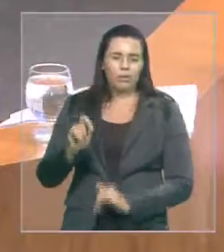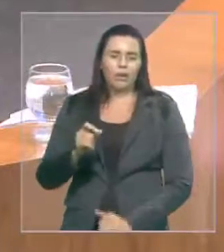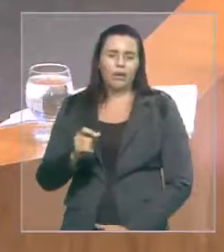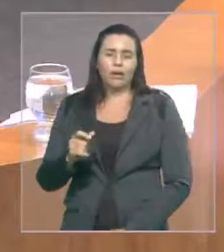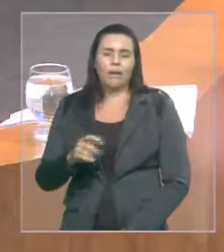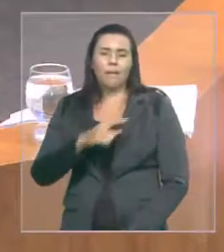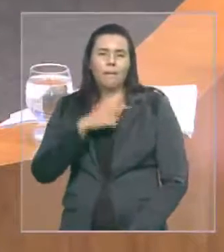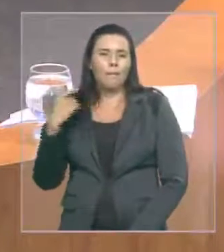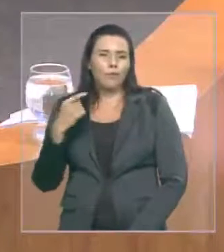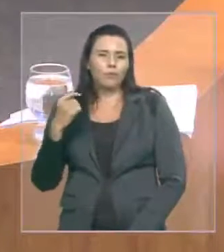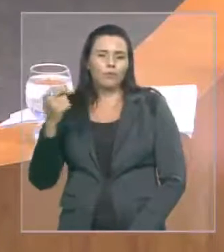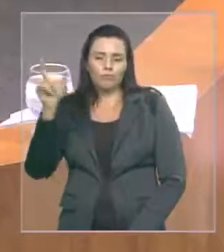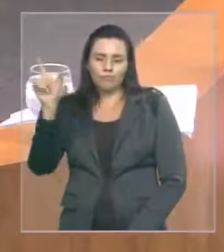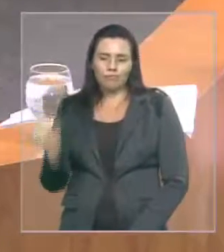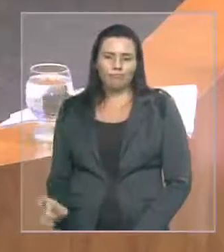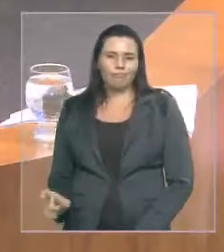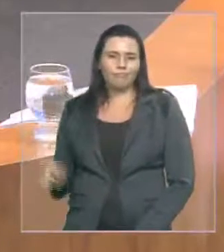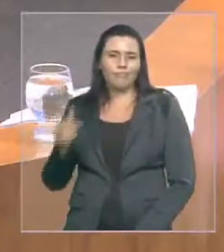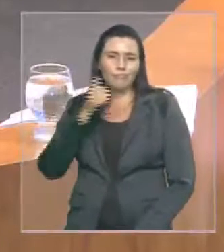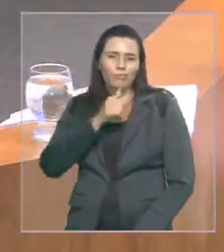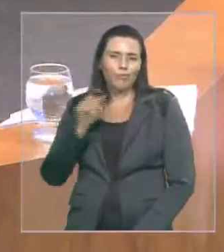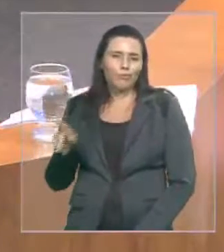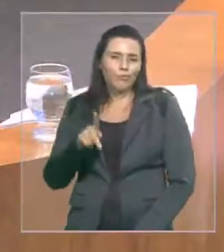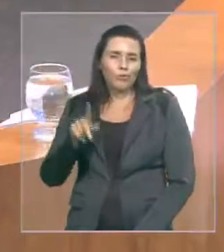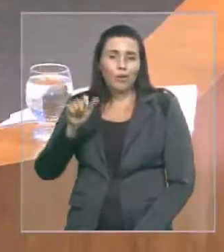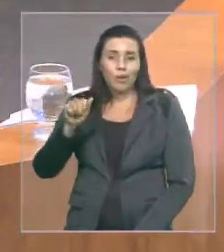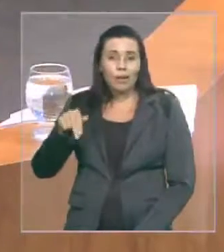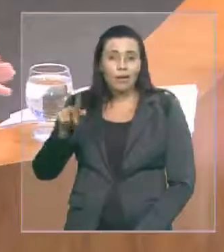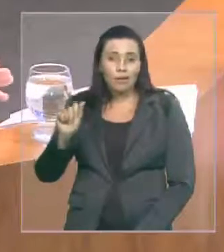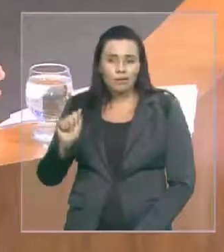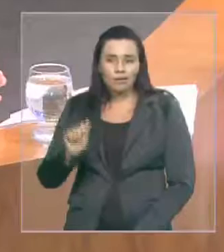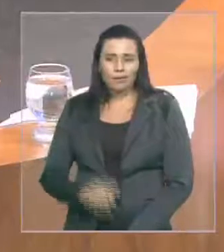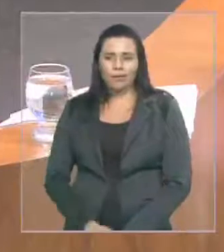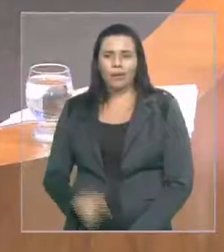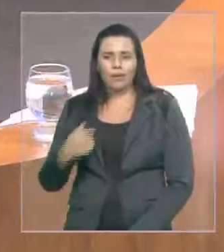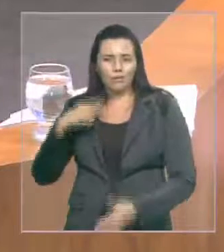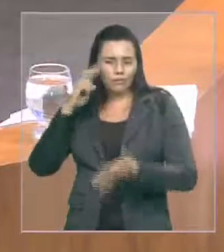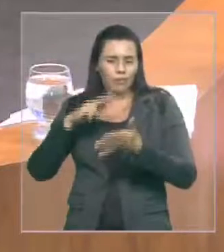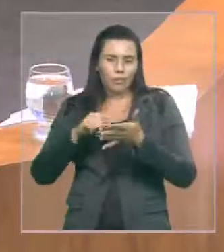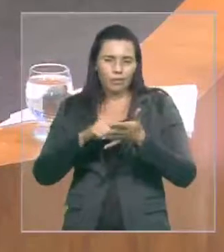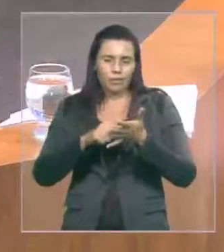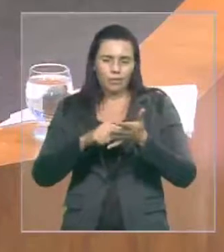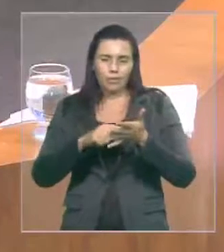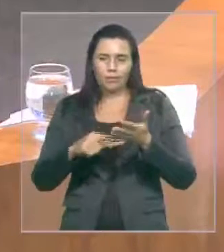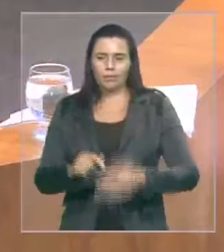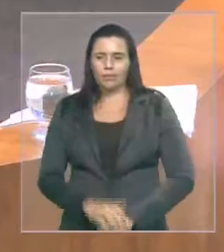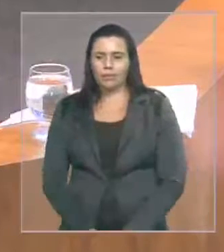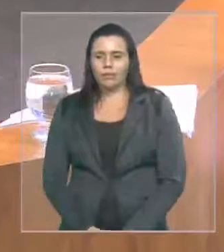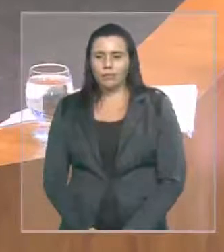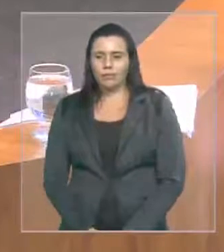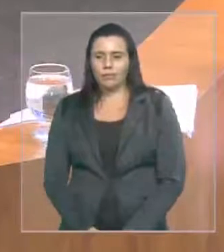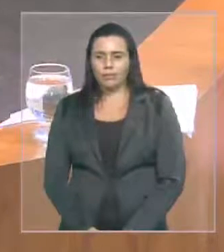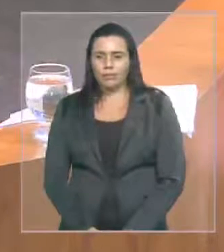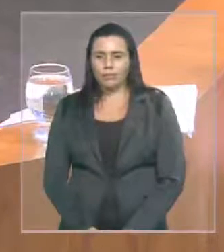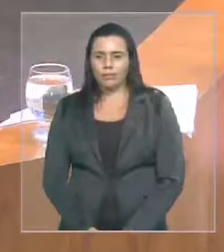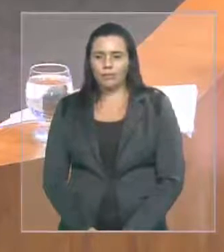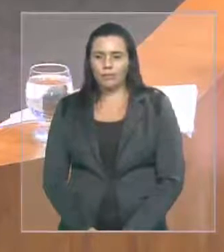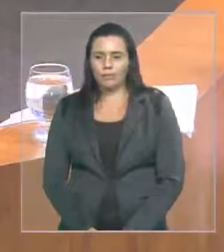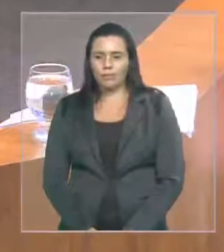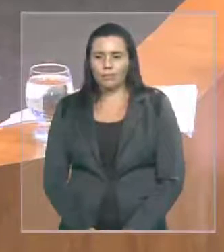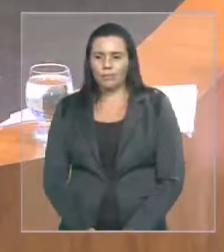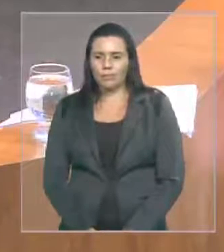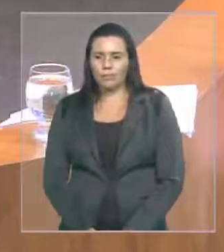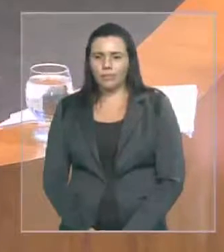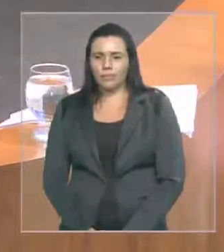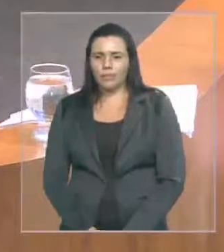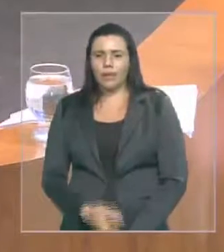Eu vou ler só um trechinho, vou largar de mão e vou entrar no pronunciamento sobre a licitação. E vou